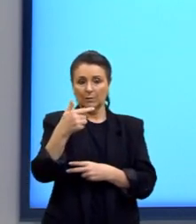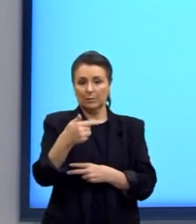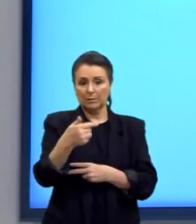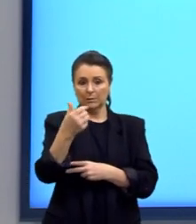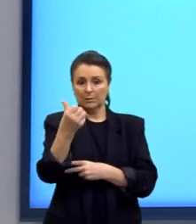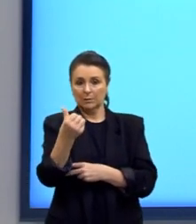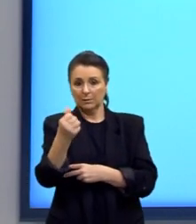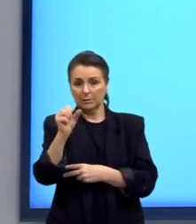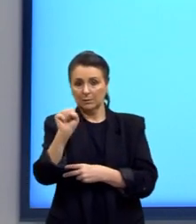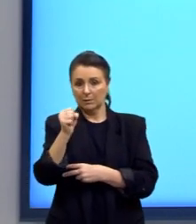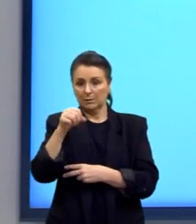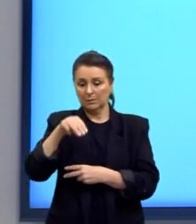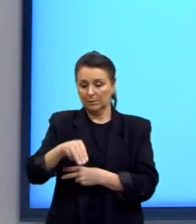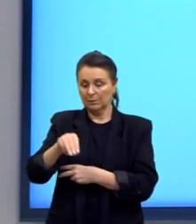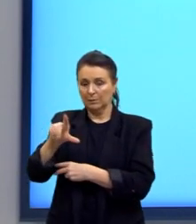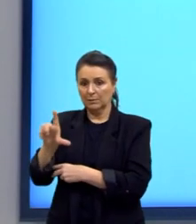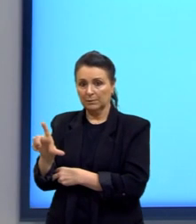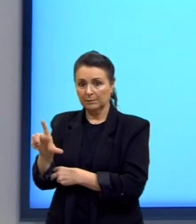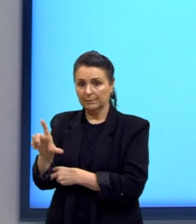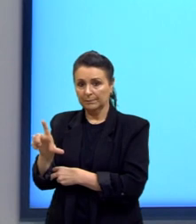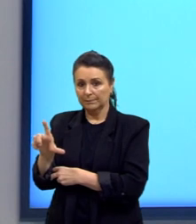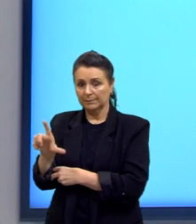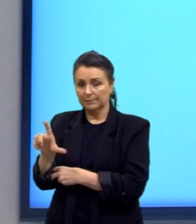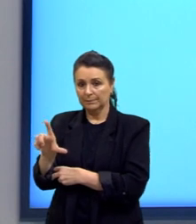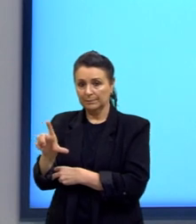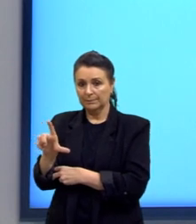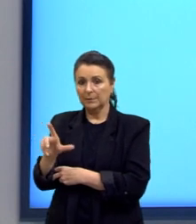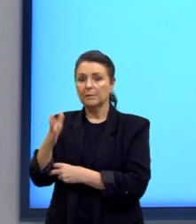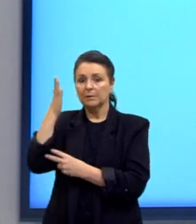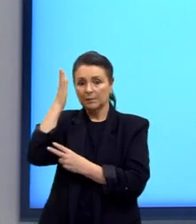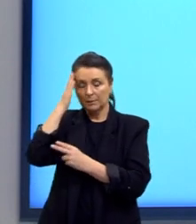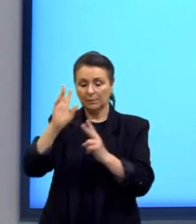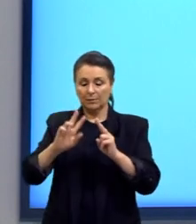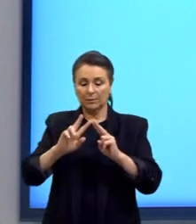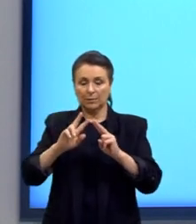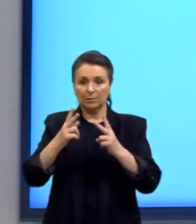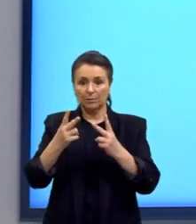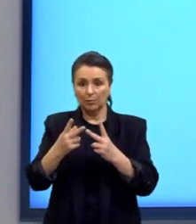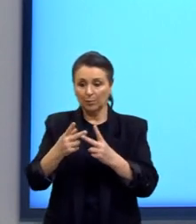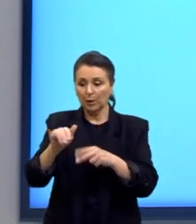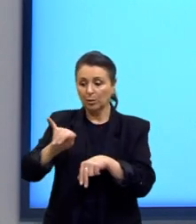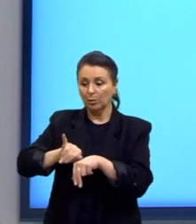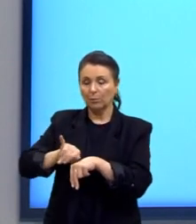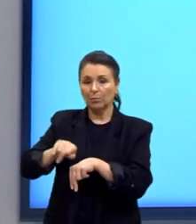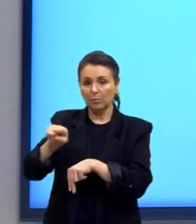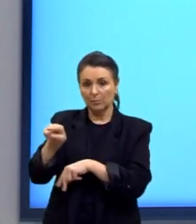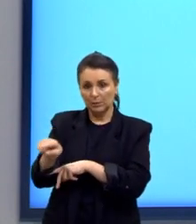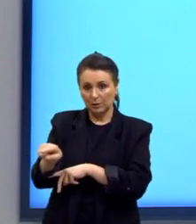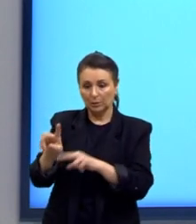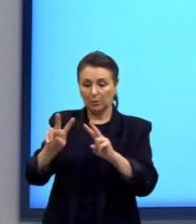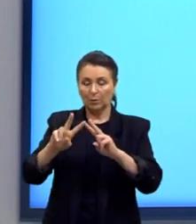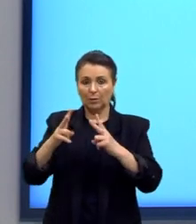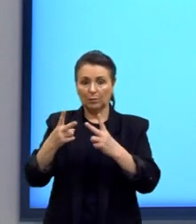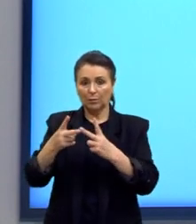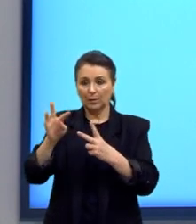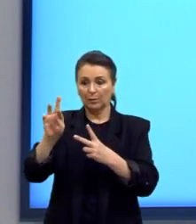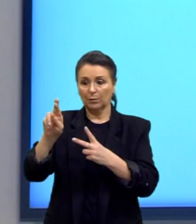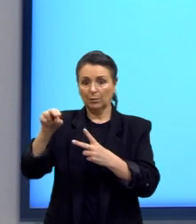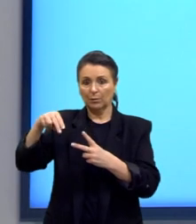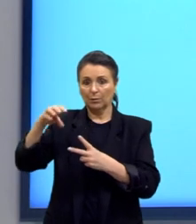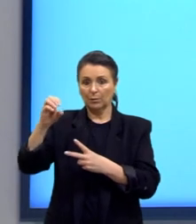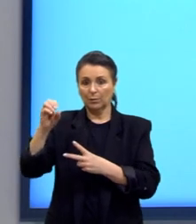768 mililitros tá então a gente sabe que o volume da caneca ou o volume do nosso tronco de